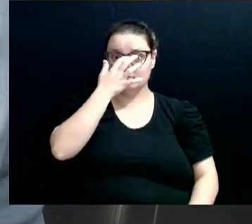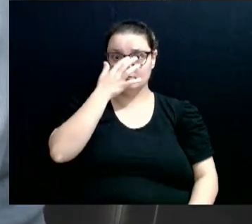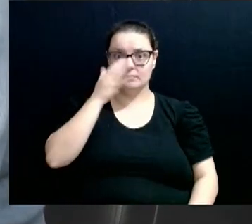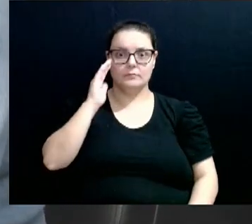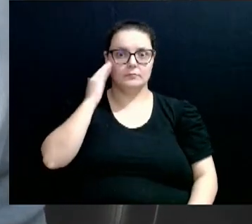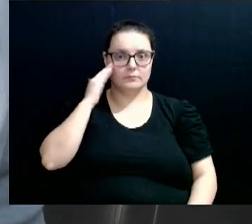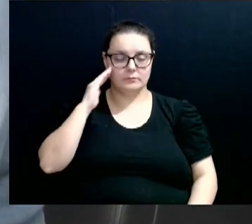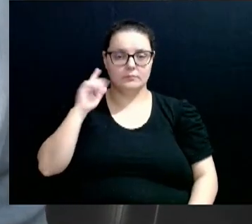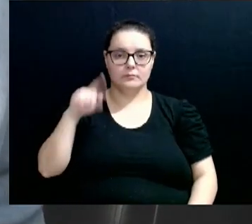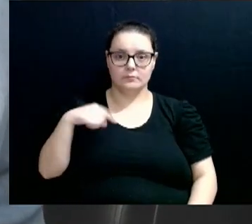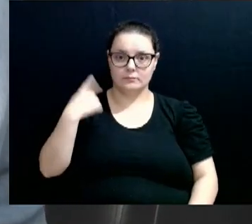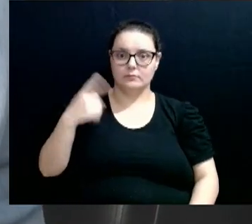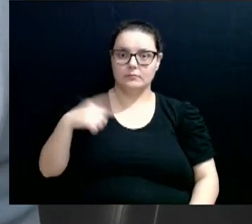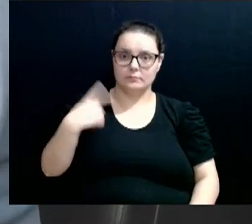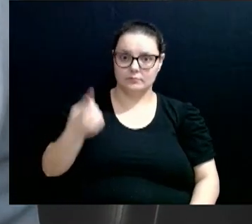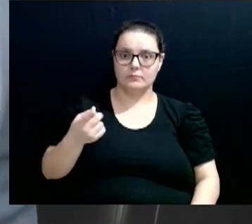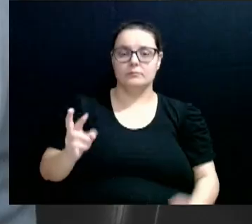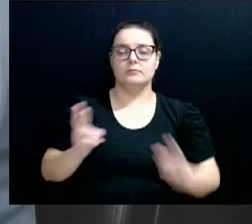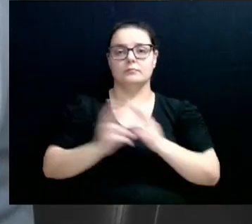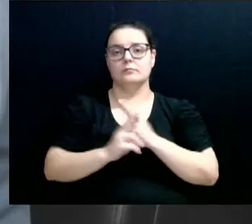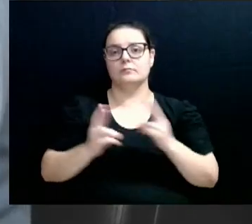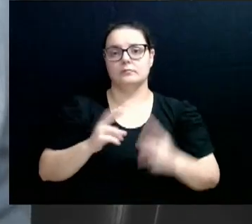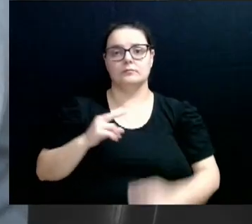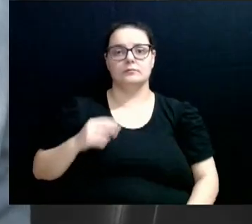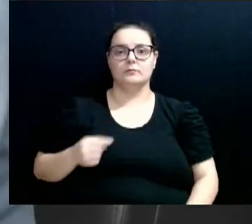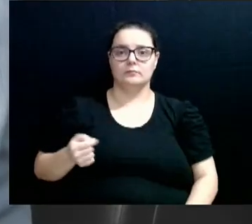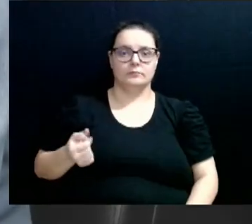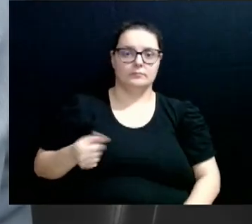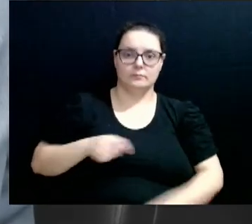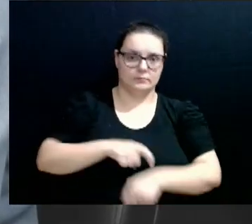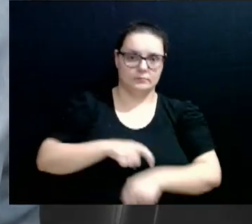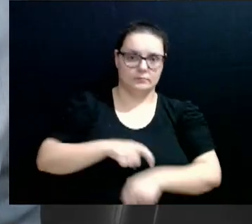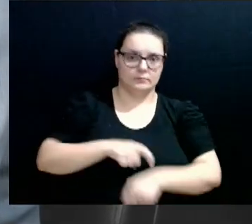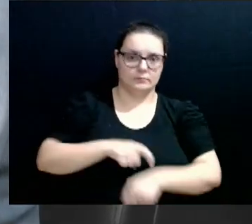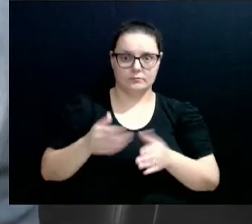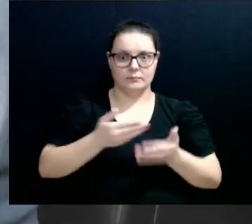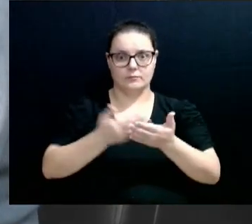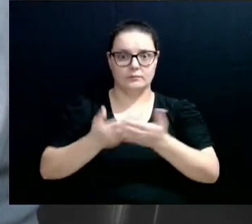dessa relação há muito pouco tempo, né? Estudando um pouco essa coisa do